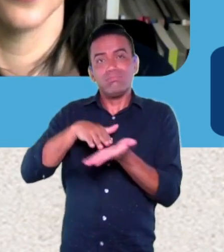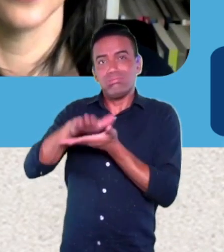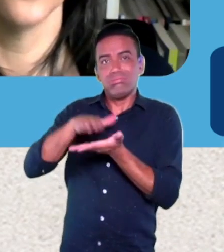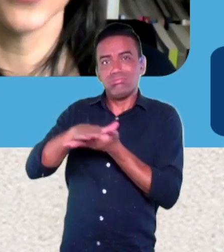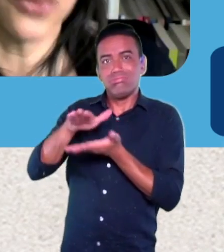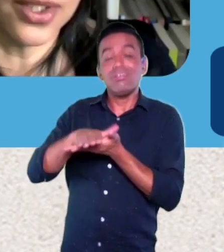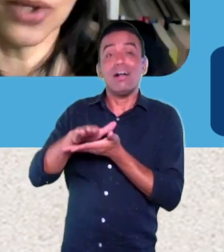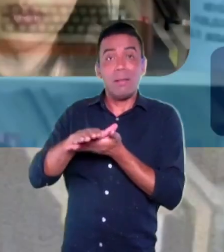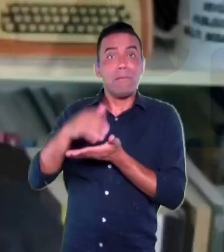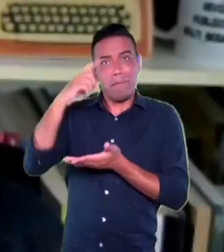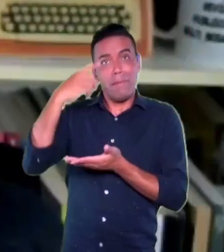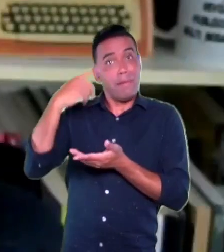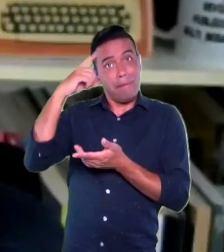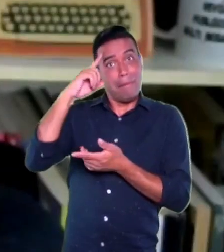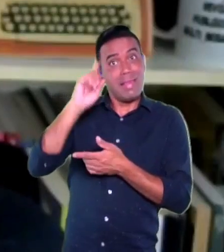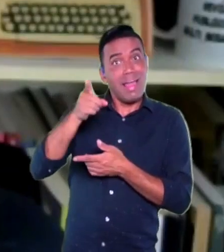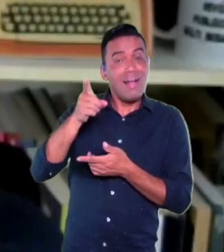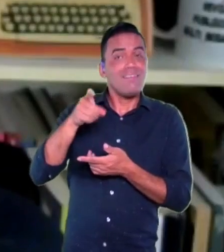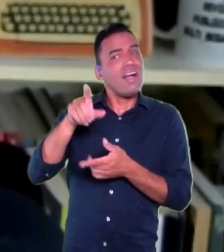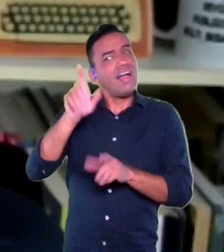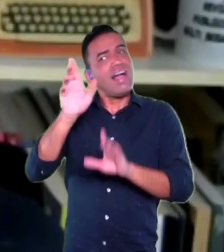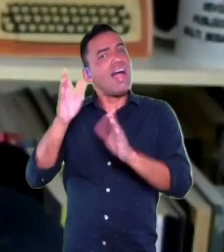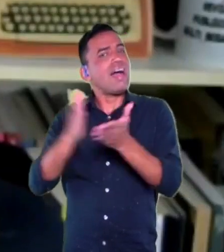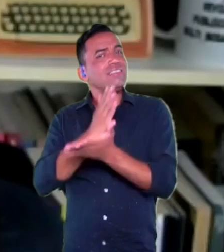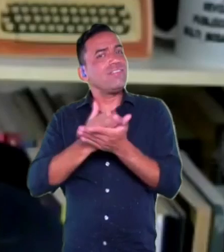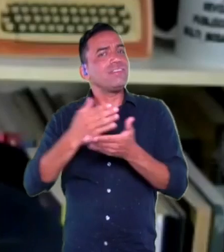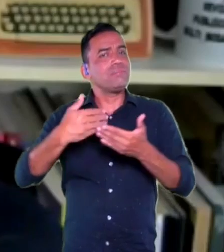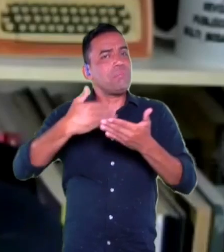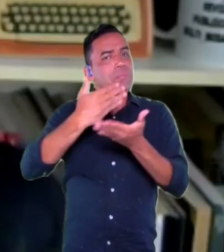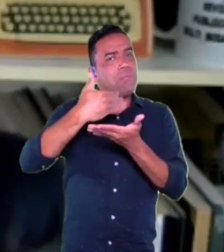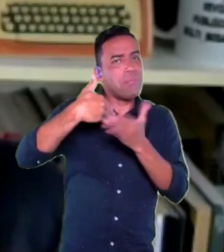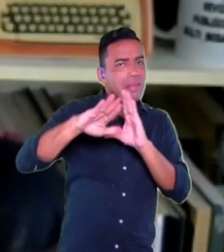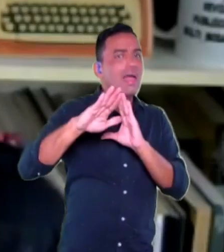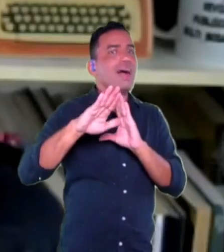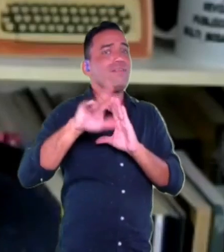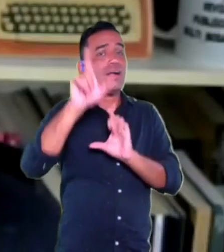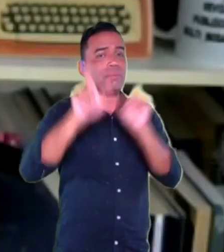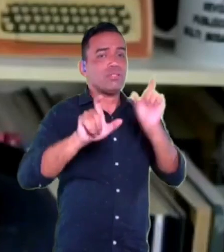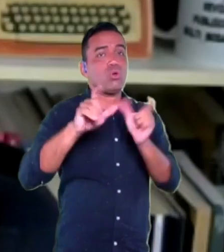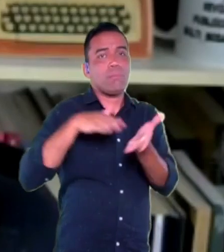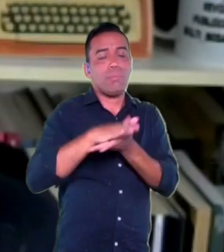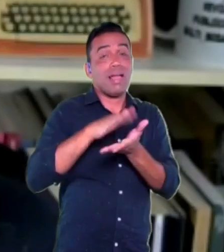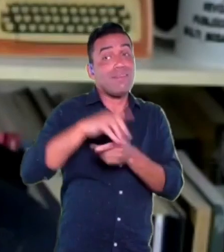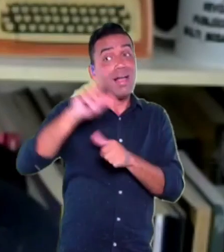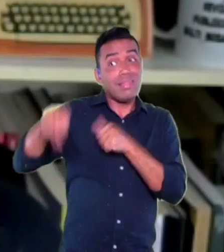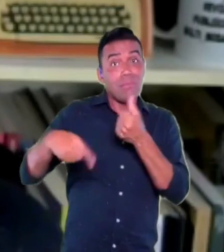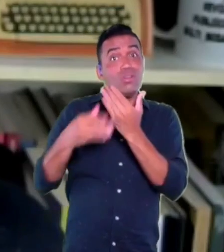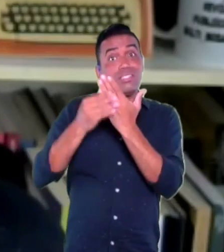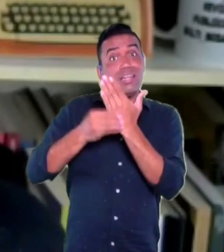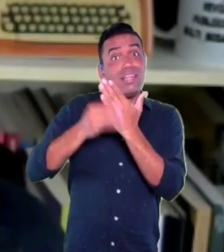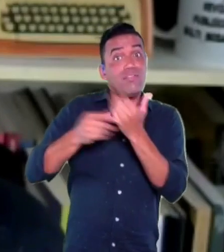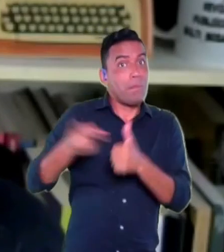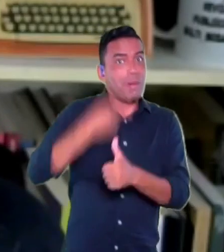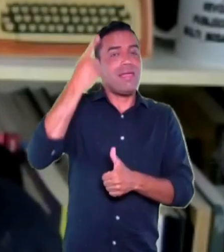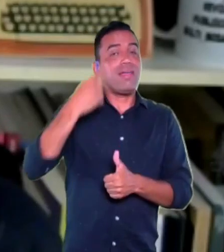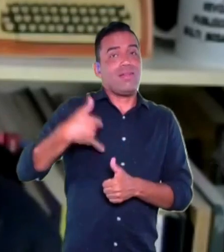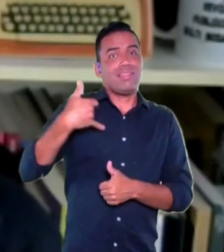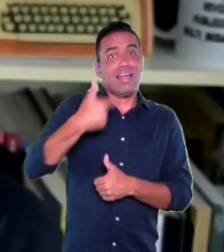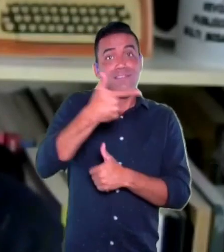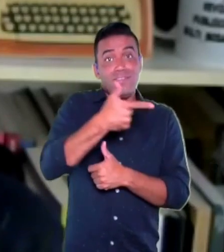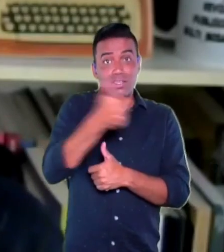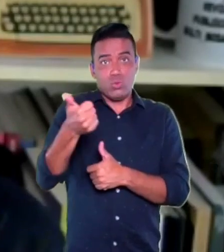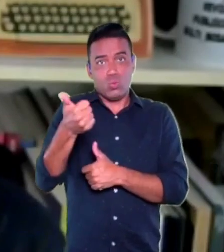fanzines, aí, de vez em quando, alguém publicava um poema meu. E depois o primeiro livro, aí eu já tinha 21